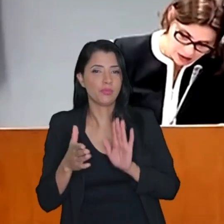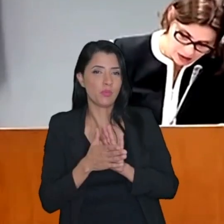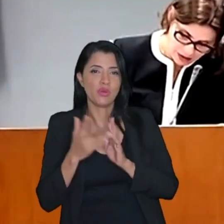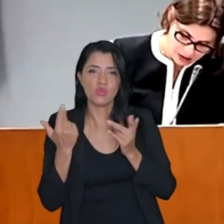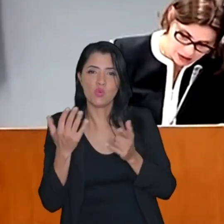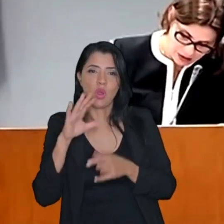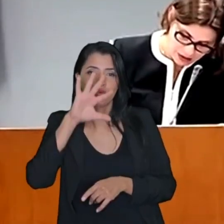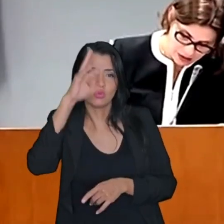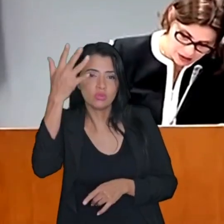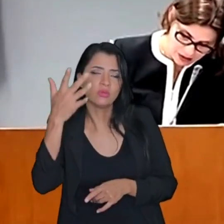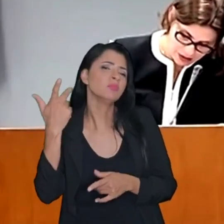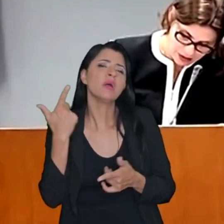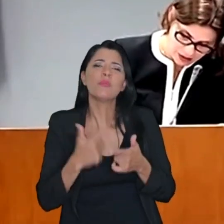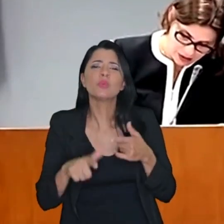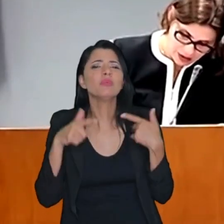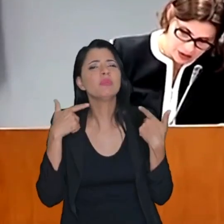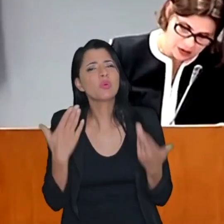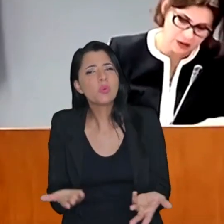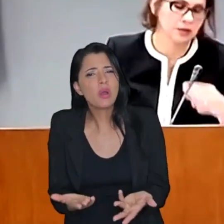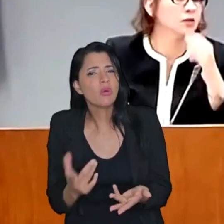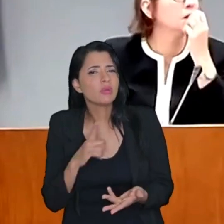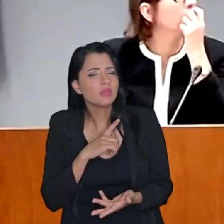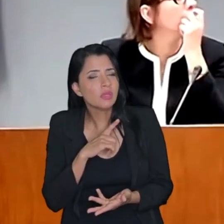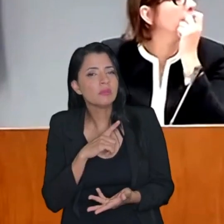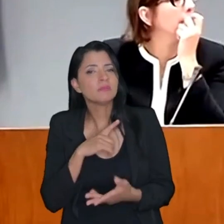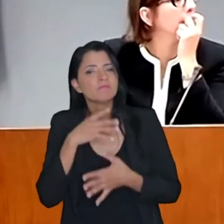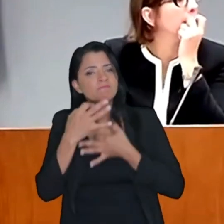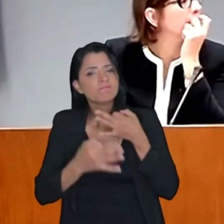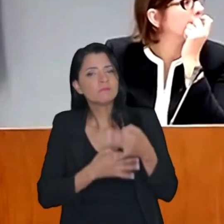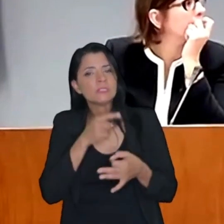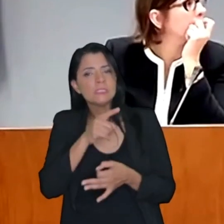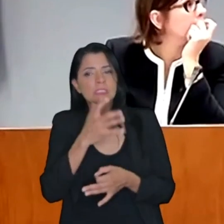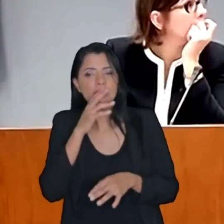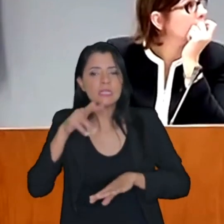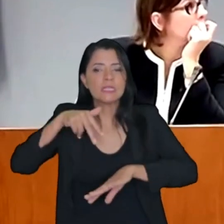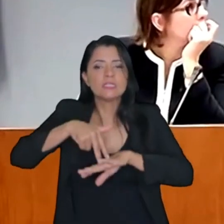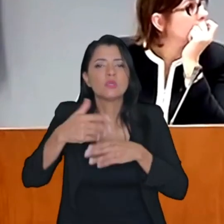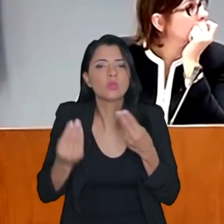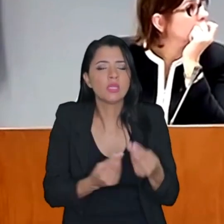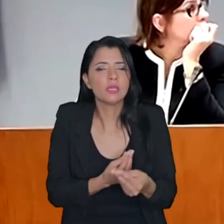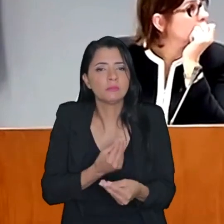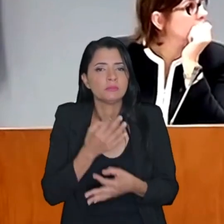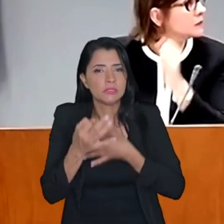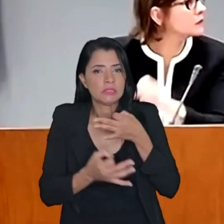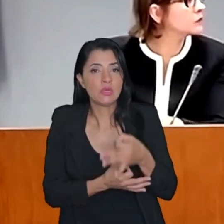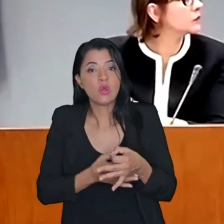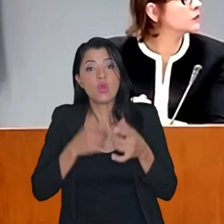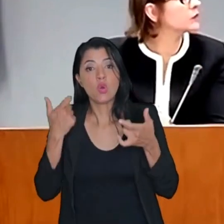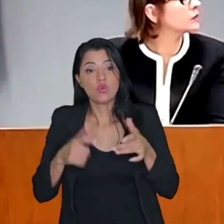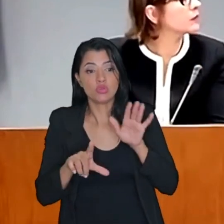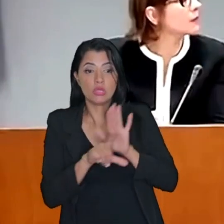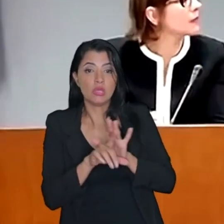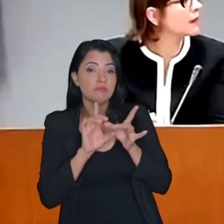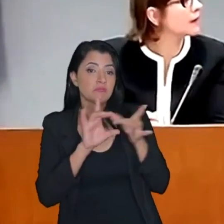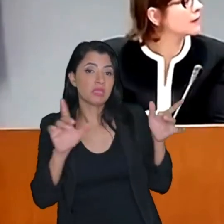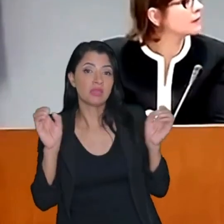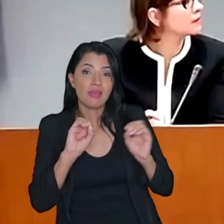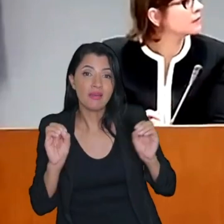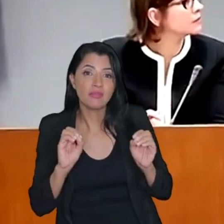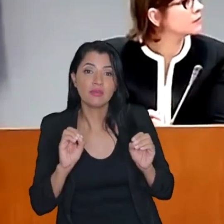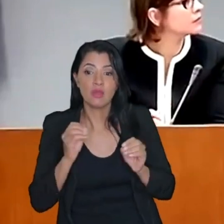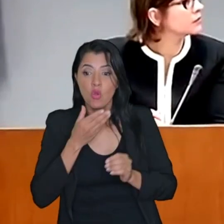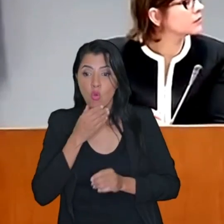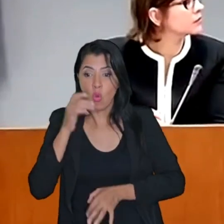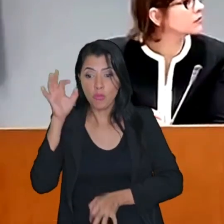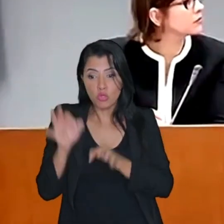que é o problema, né, disso? A crítica a essa postura seria a seguinte: onde a lei não autorizou, o juiz não